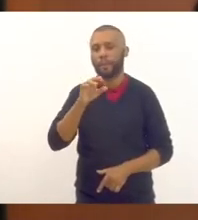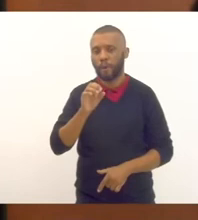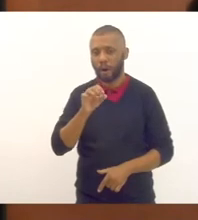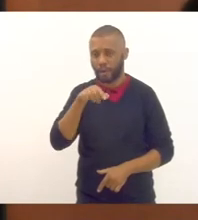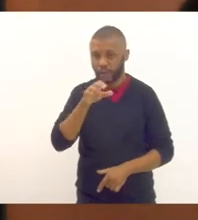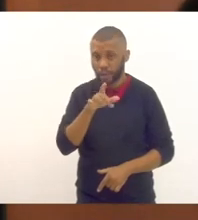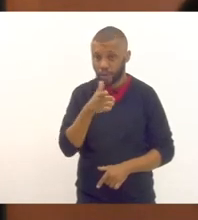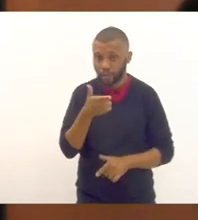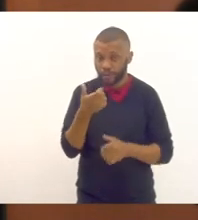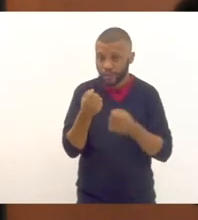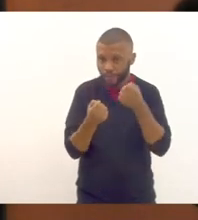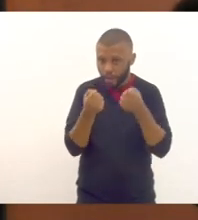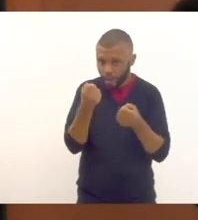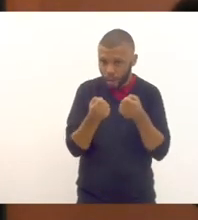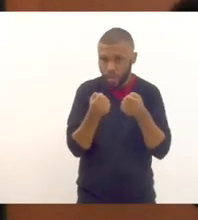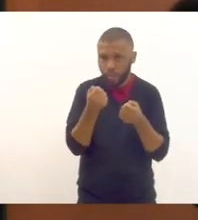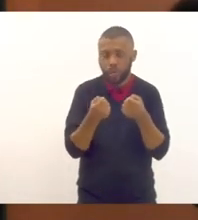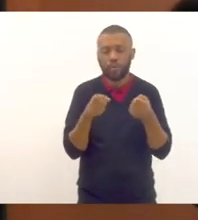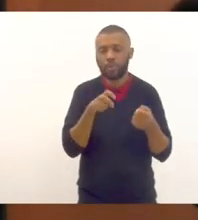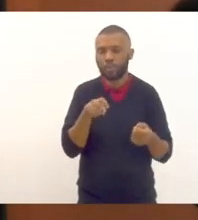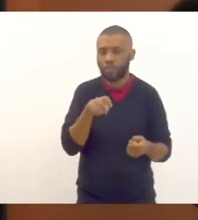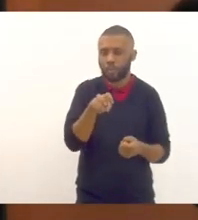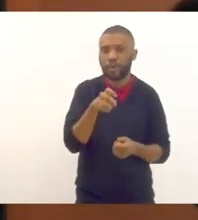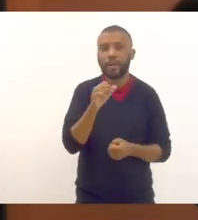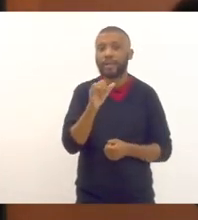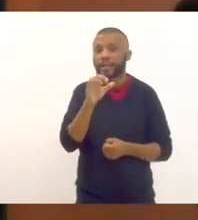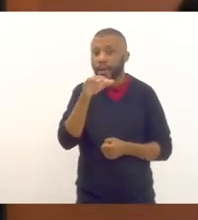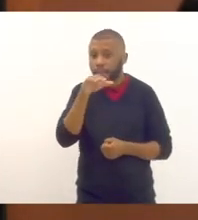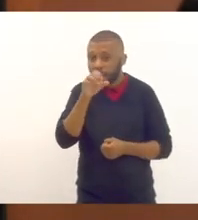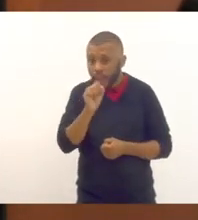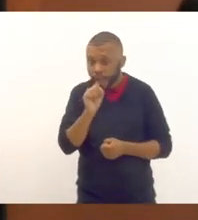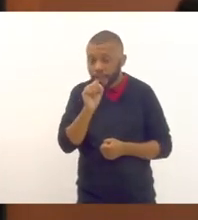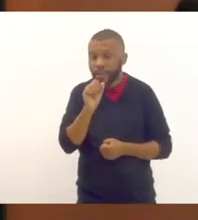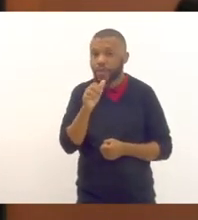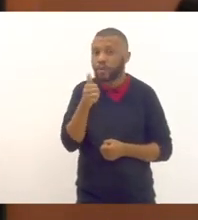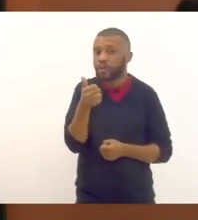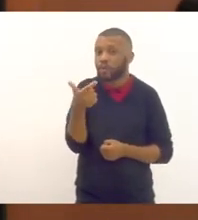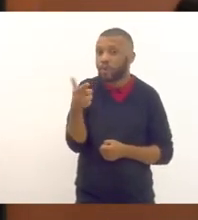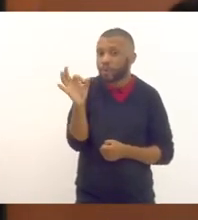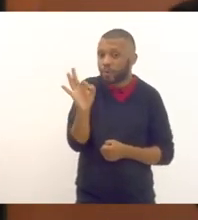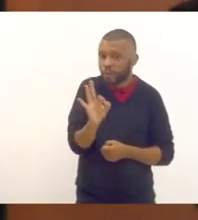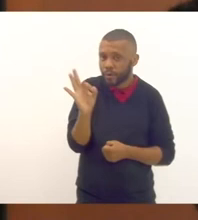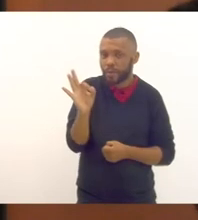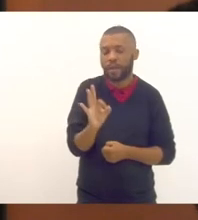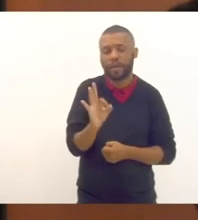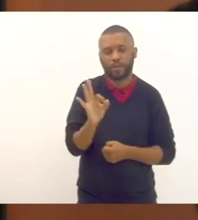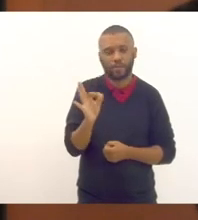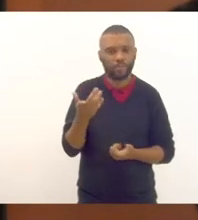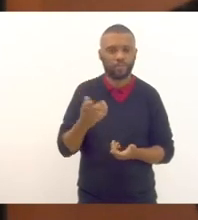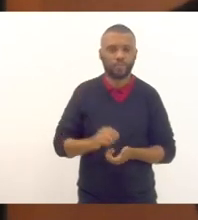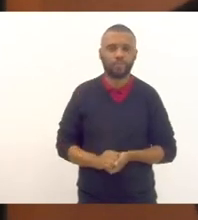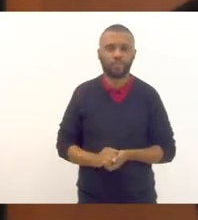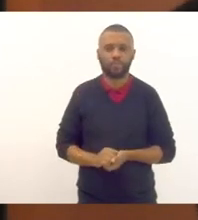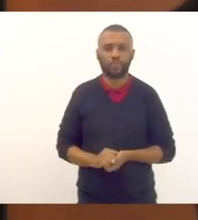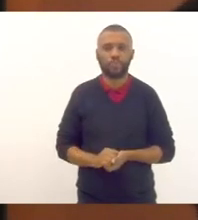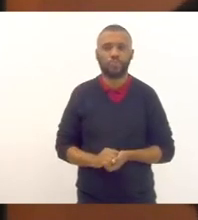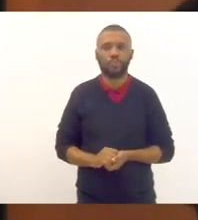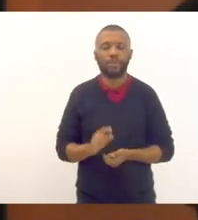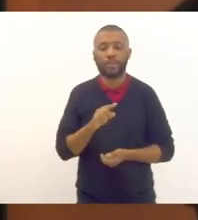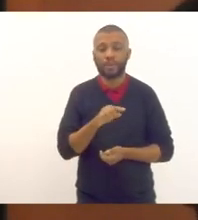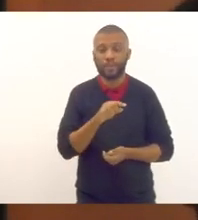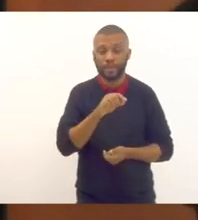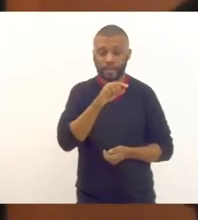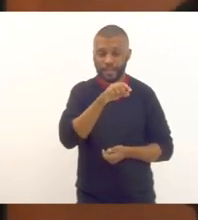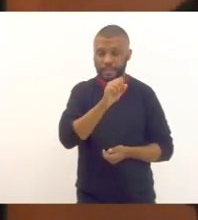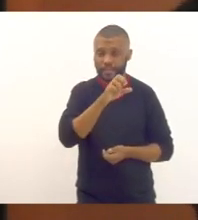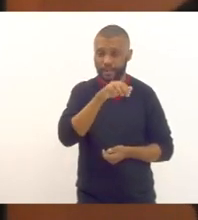automotores, os ICMS são 12%, igual aos outros estados, Estados Unidos e outros estados. Para o semi-reboque são 20%.